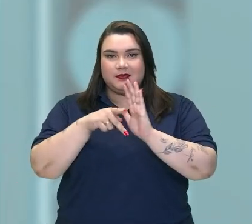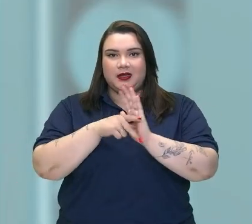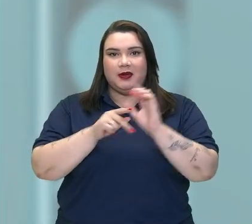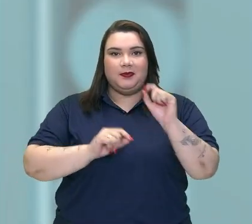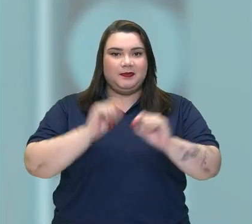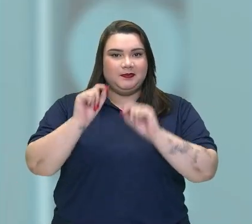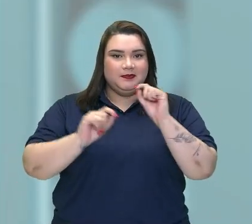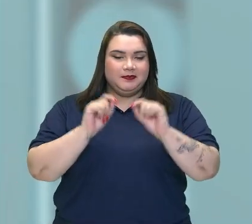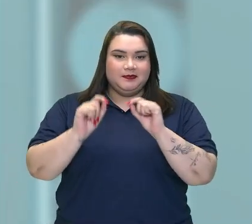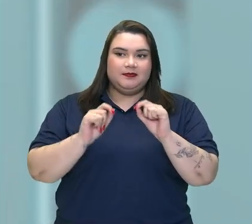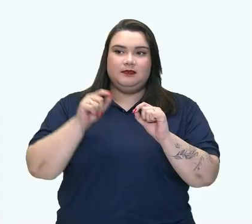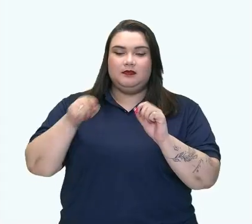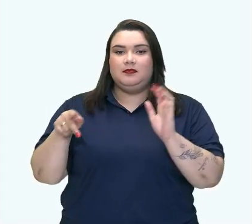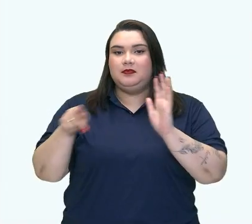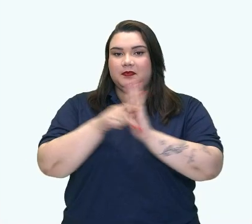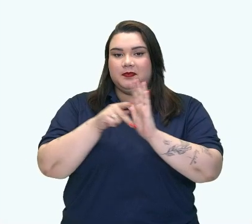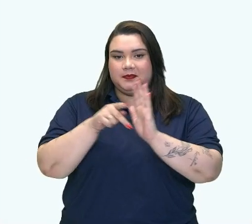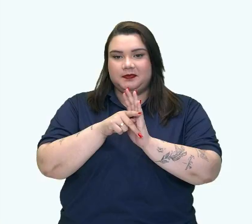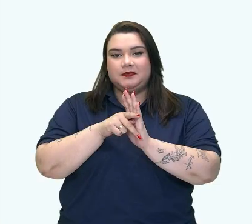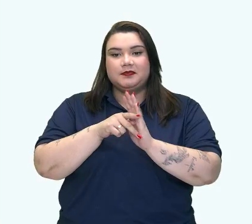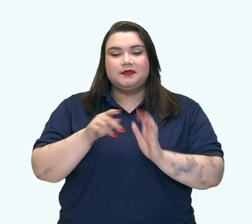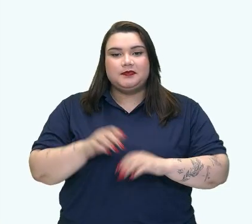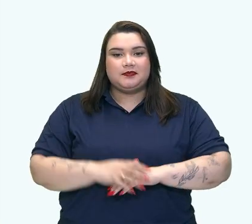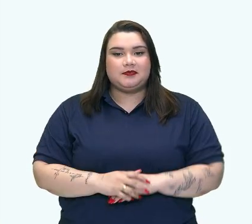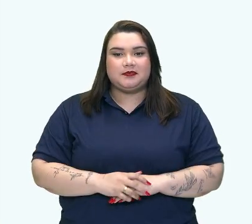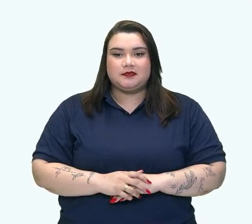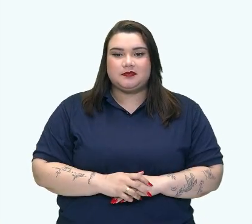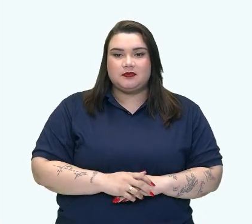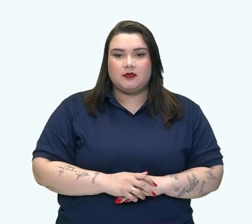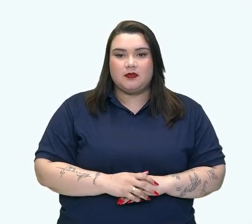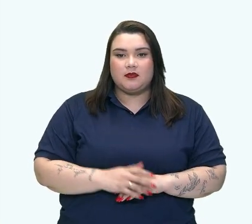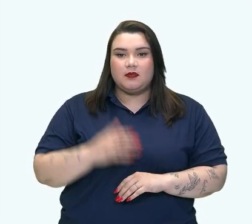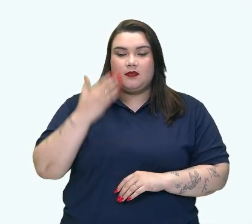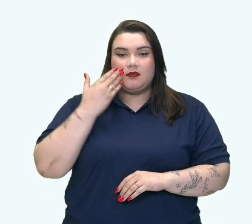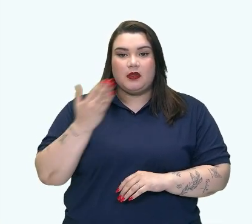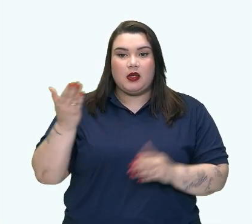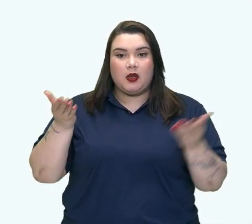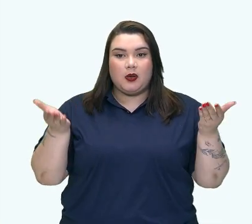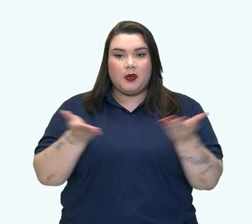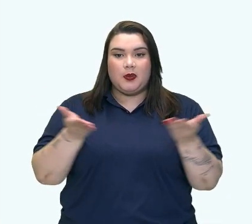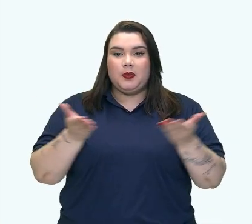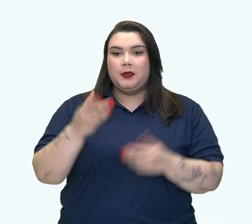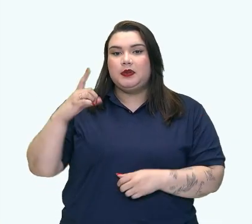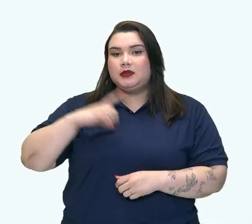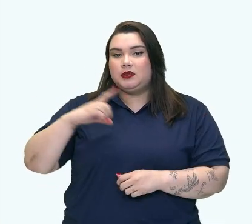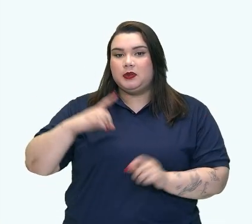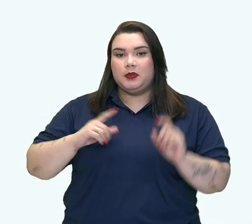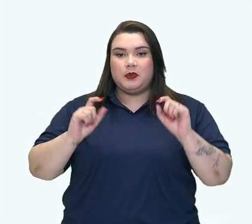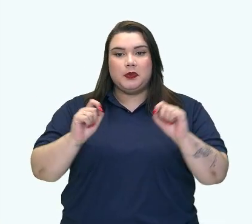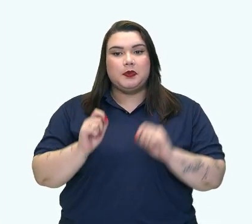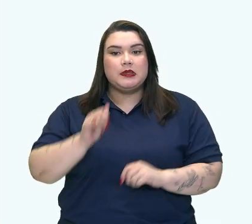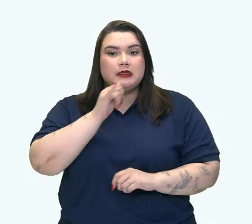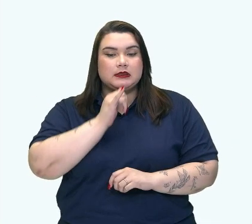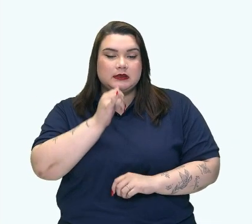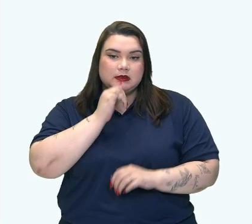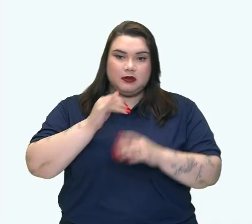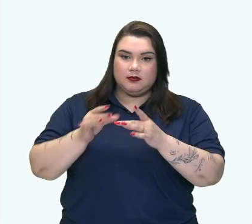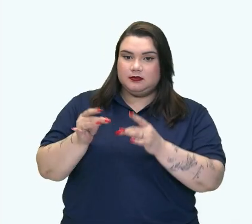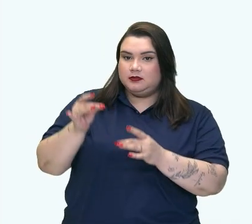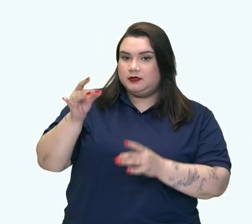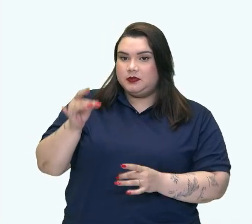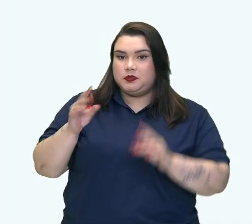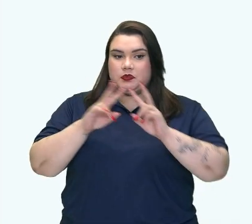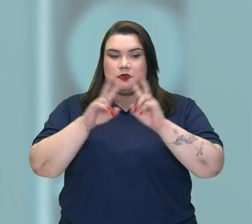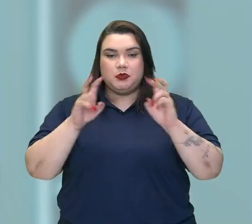Ariano Suassuna. Vamos continuar. Agora nós vamos ter uma exemplificação a respeito